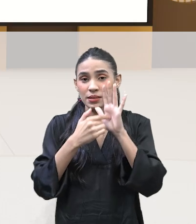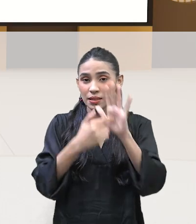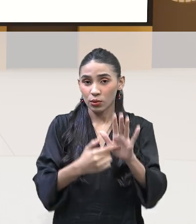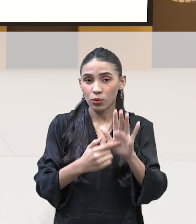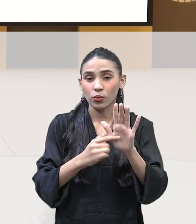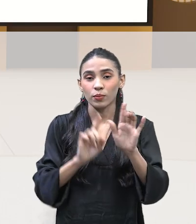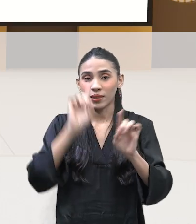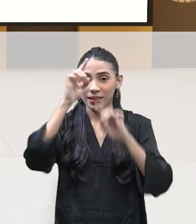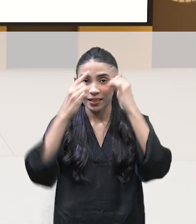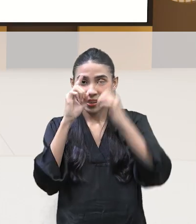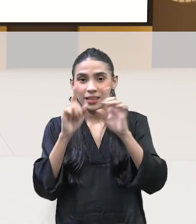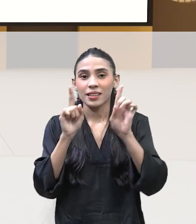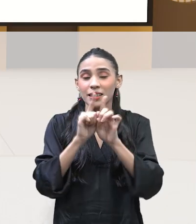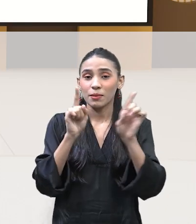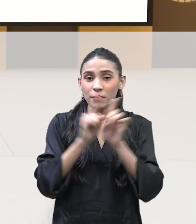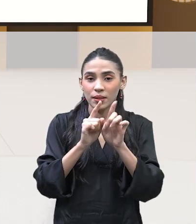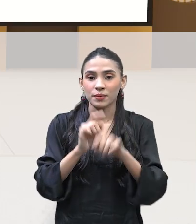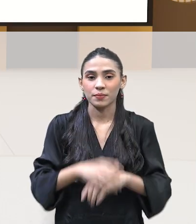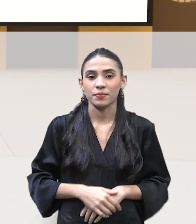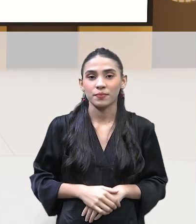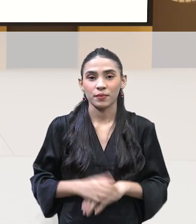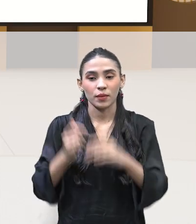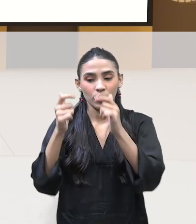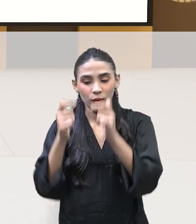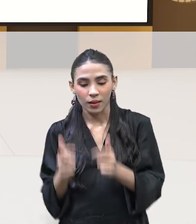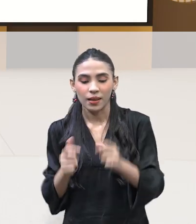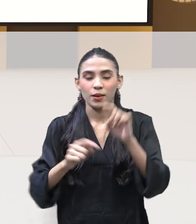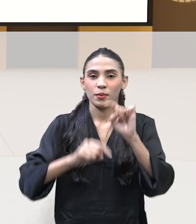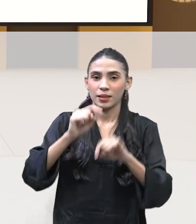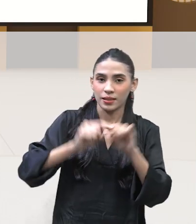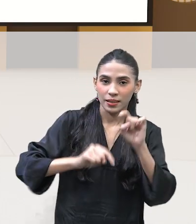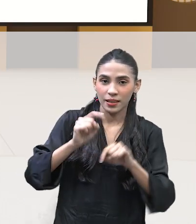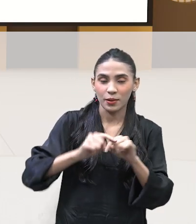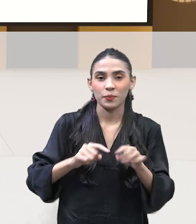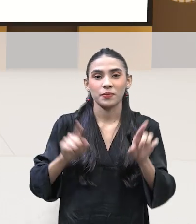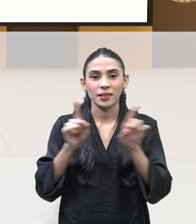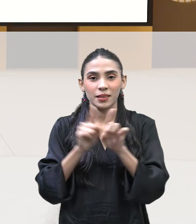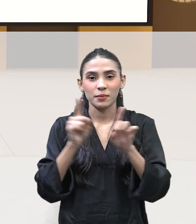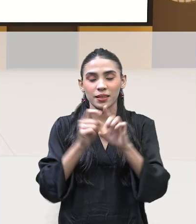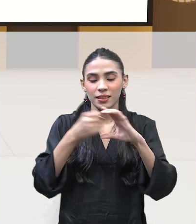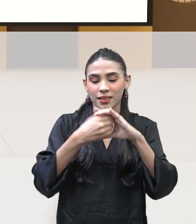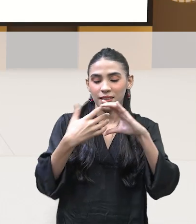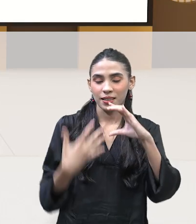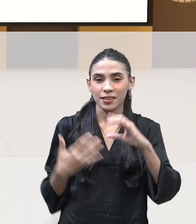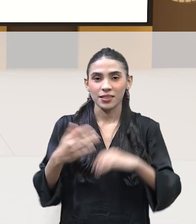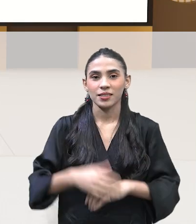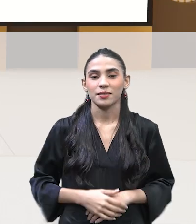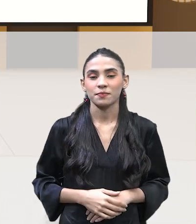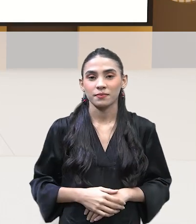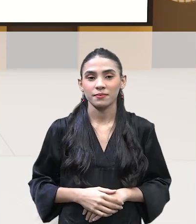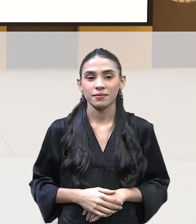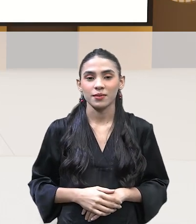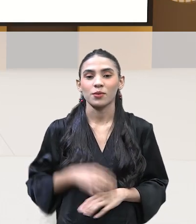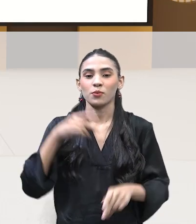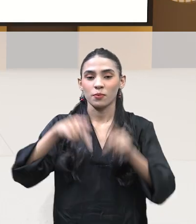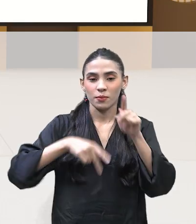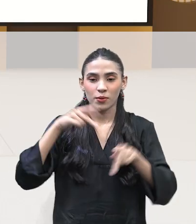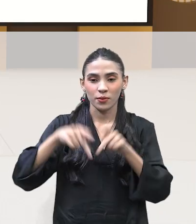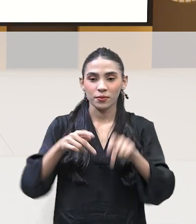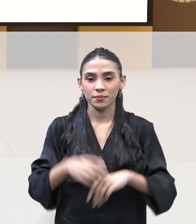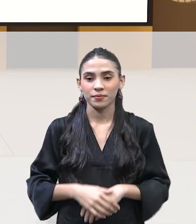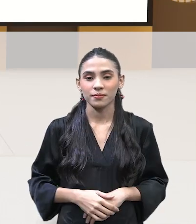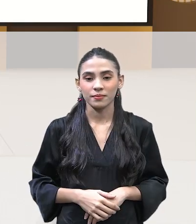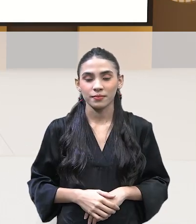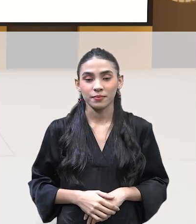entraram com essa outra parte do conhecimento do território, do produto e também das características ali daquele povo, né?